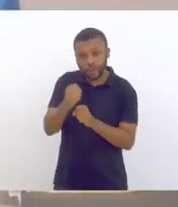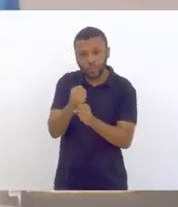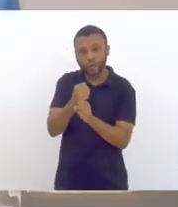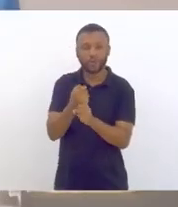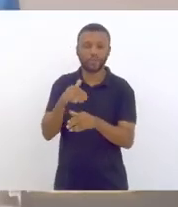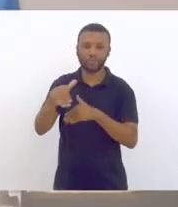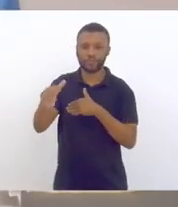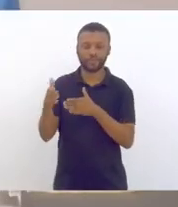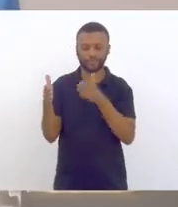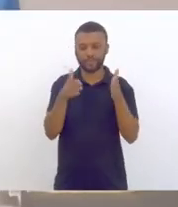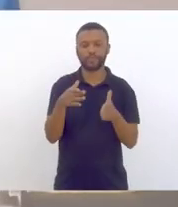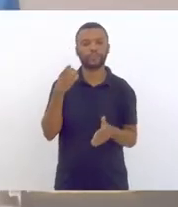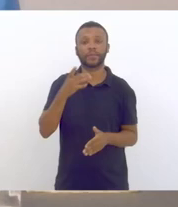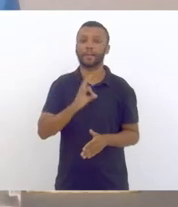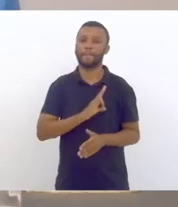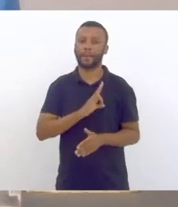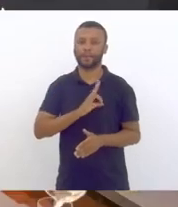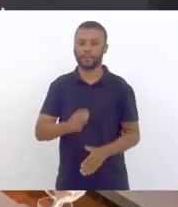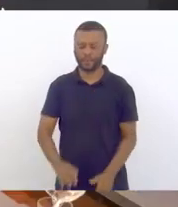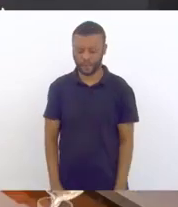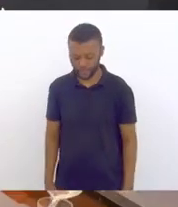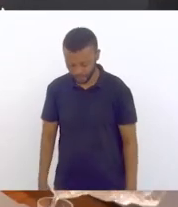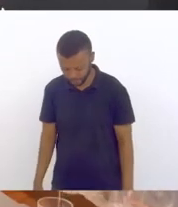deputada Marta Rocha